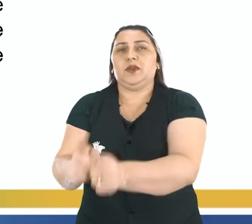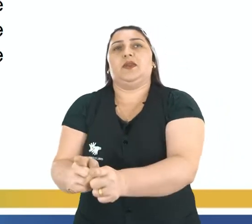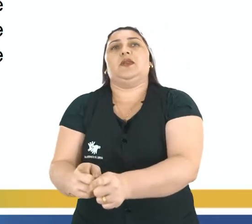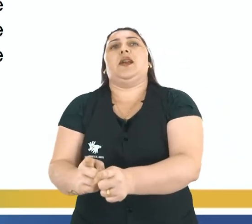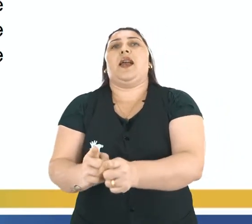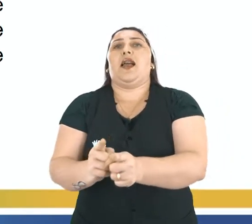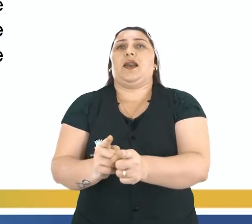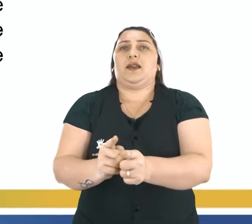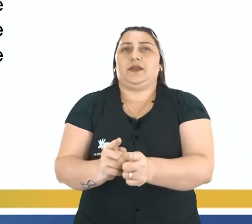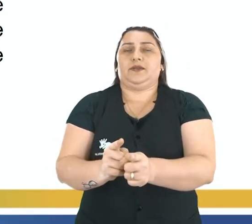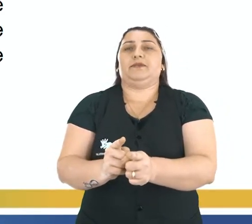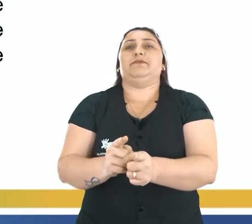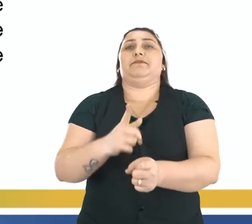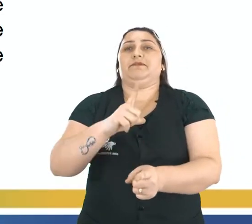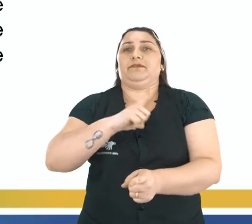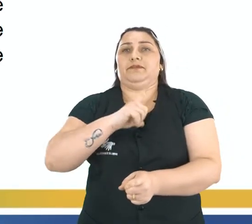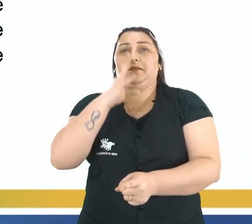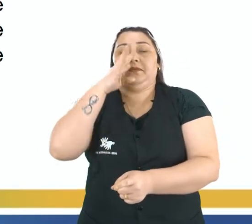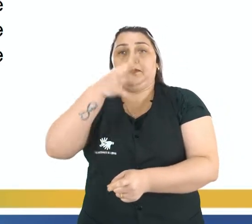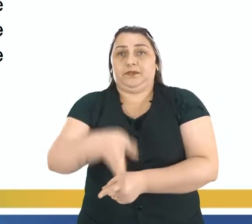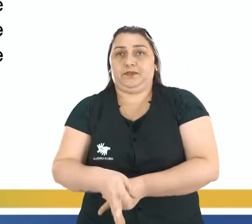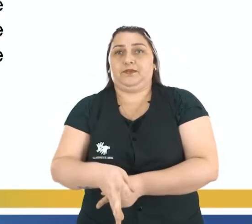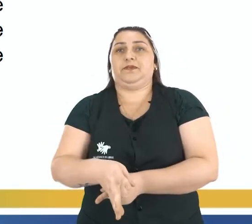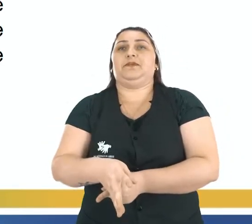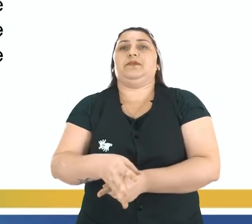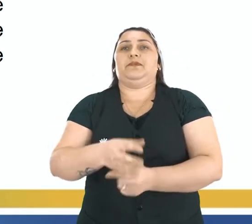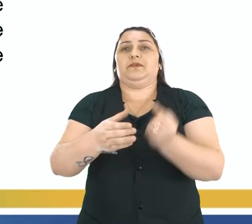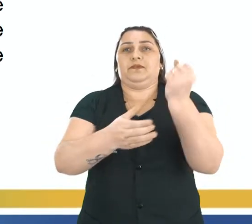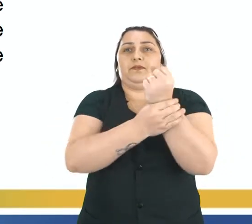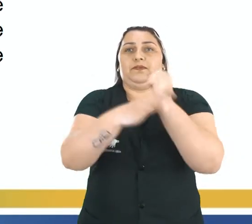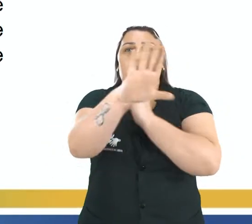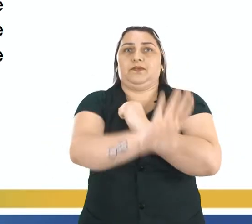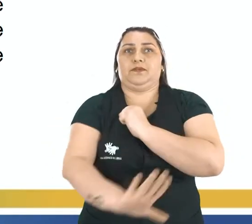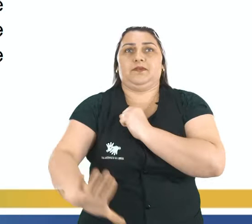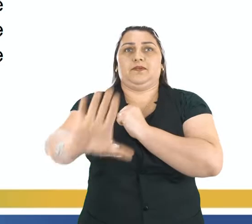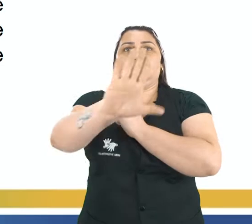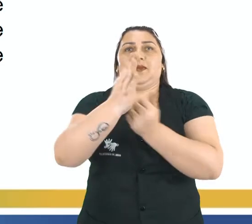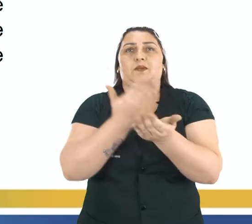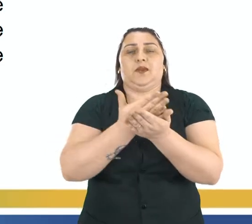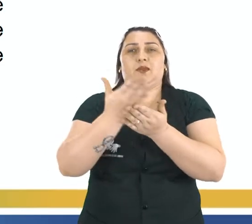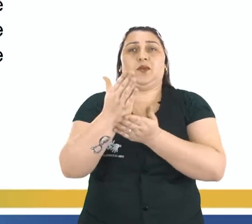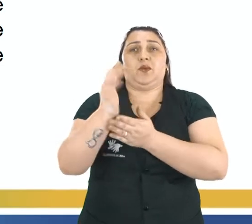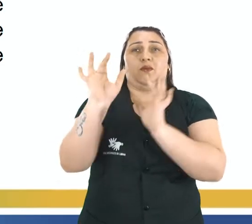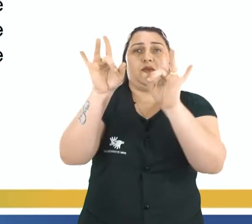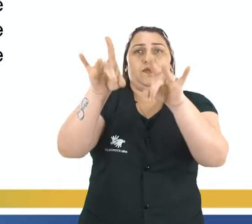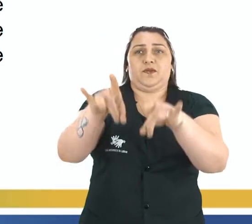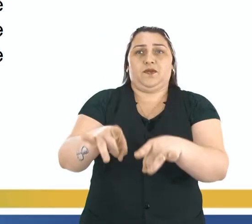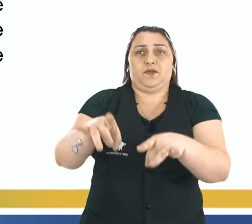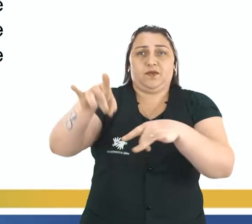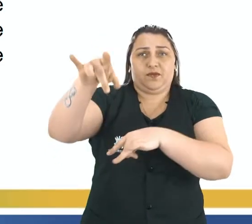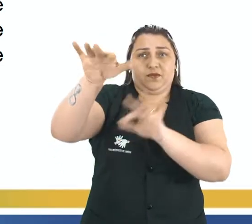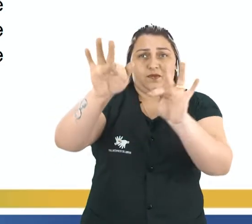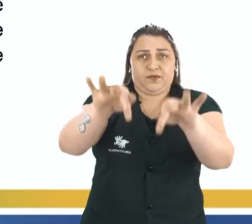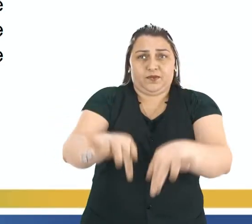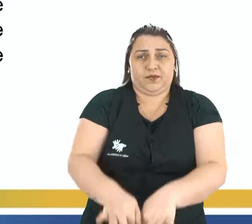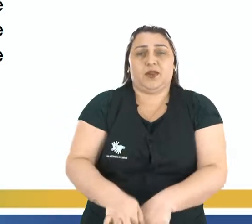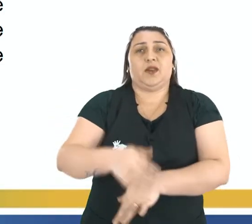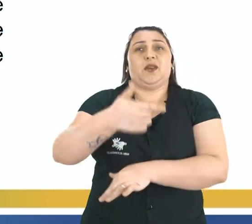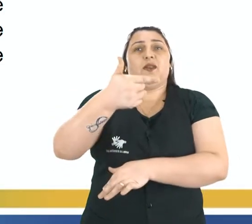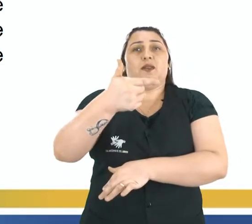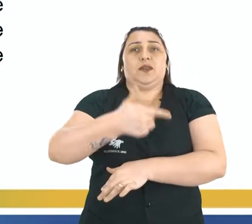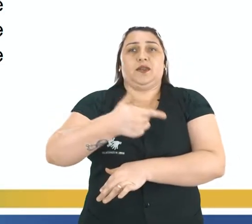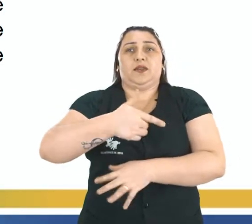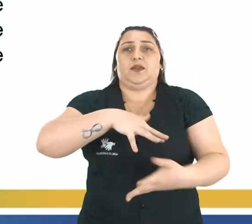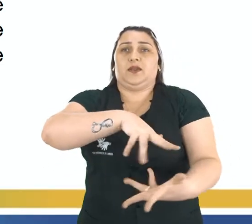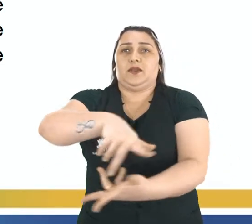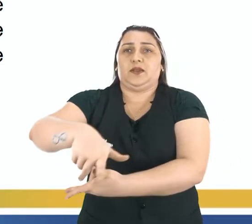supostamente ameaçavam a segurança nacional. Essa doutrina, ela surgiu ali no final da Segunda Guerra Mundial e início do período da Guerra Fria,